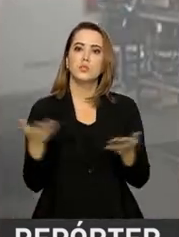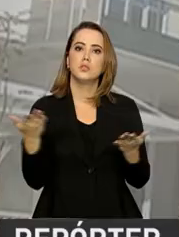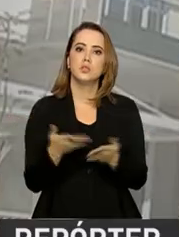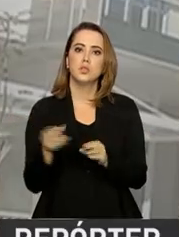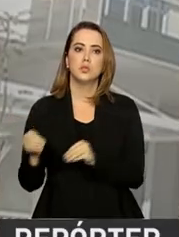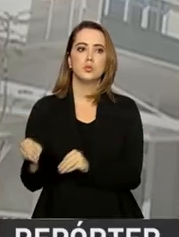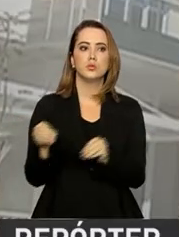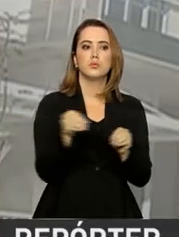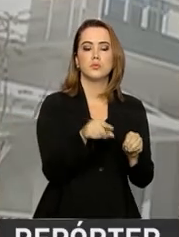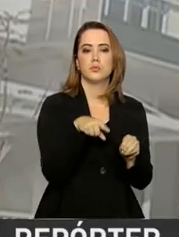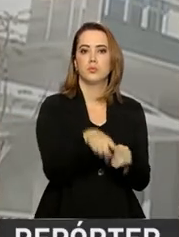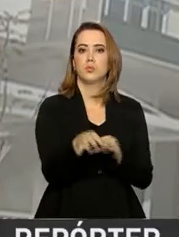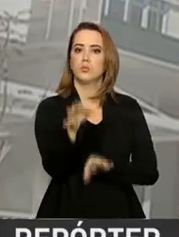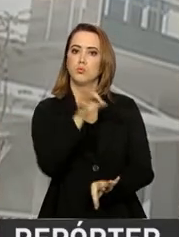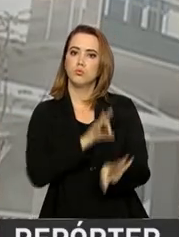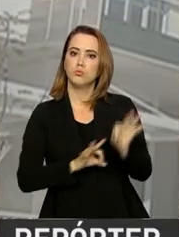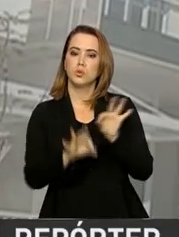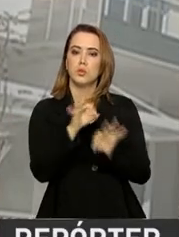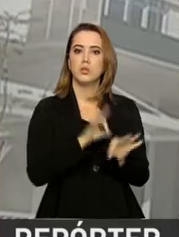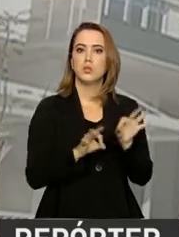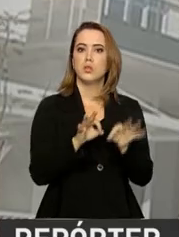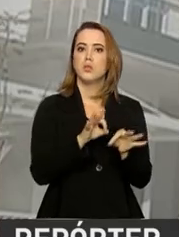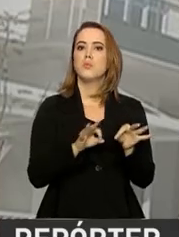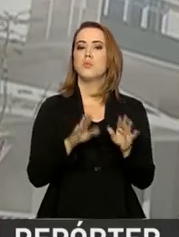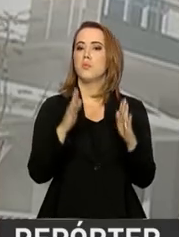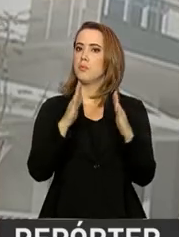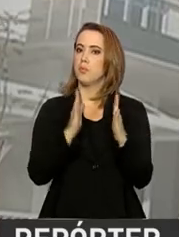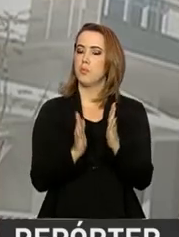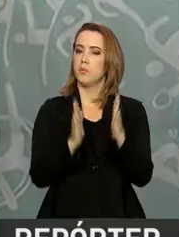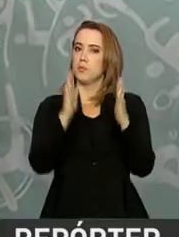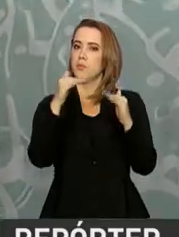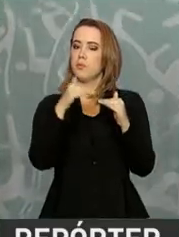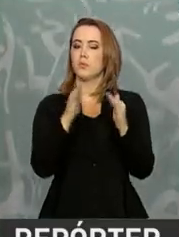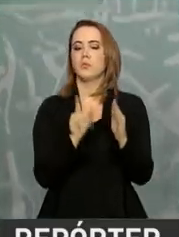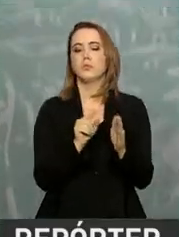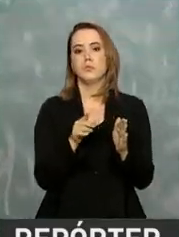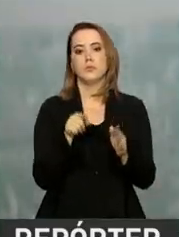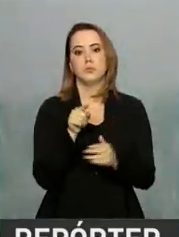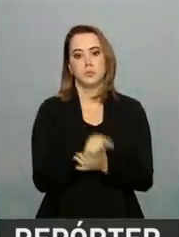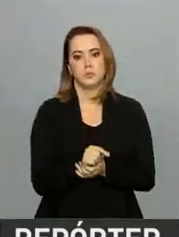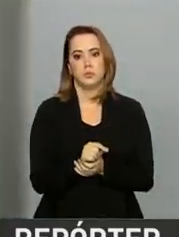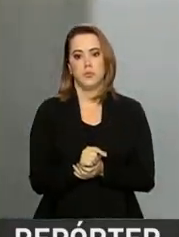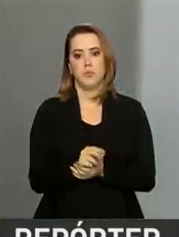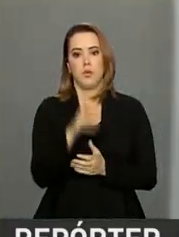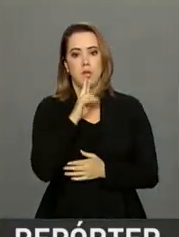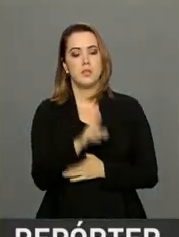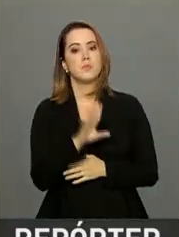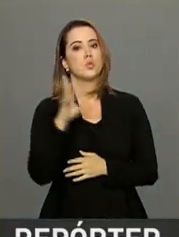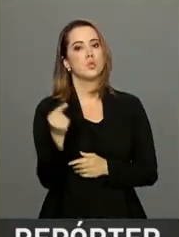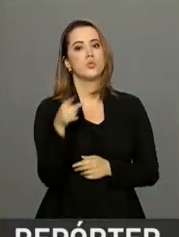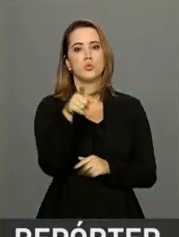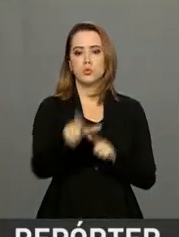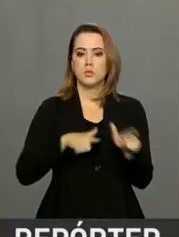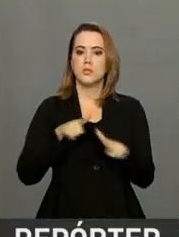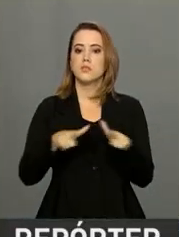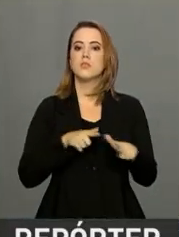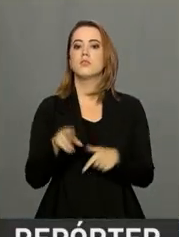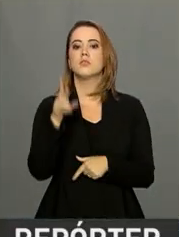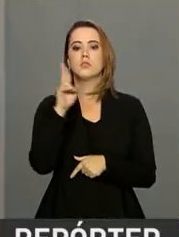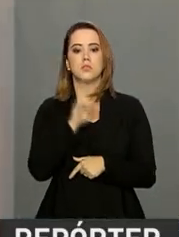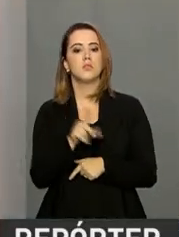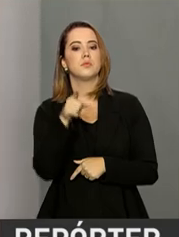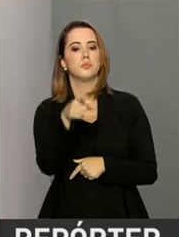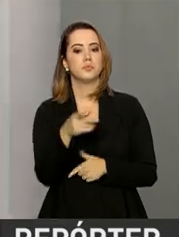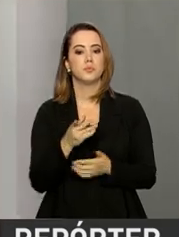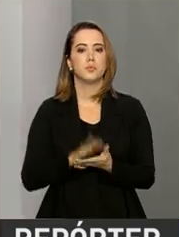sendo trazidos para a montagem dos apartamentos e centros de convivência o resultado de todo esse trabalho está aqui em um dos